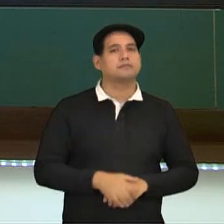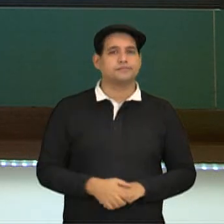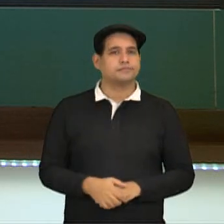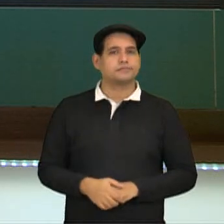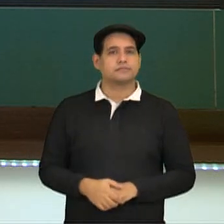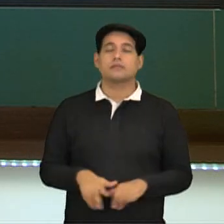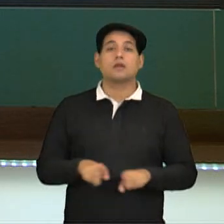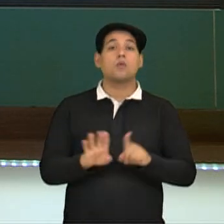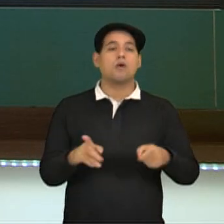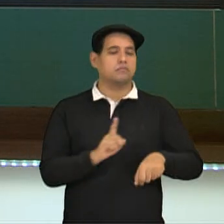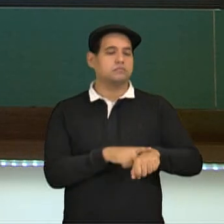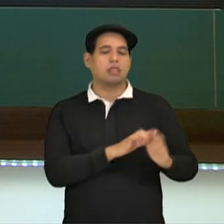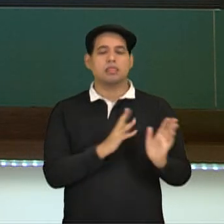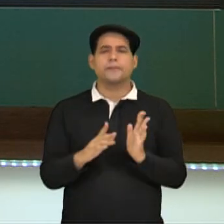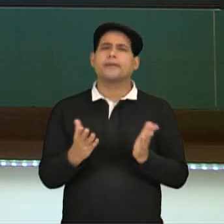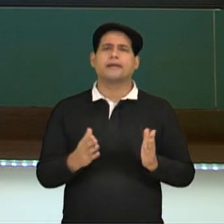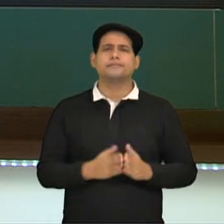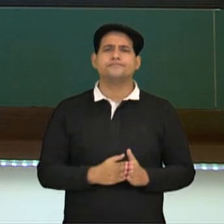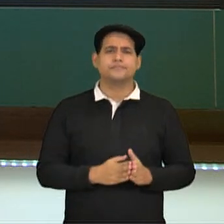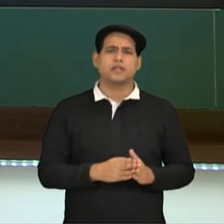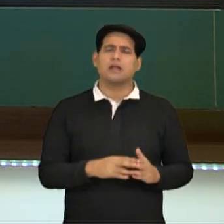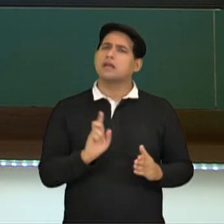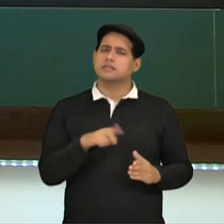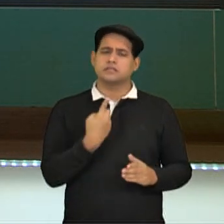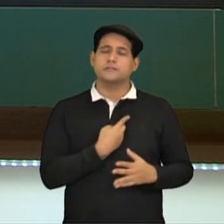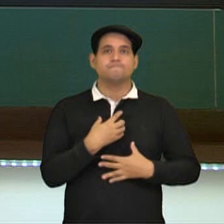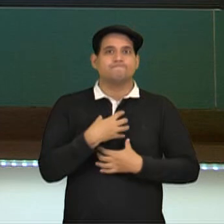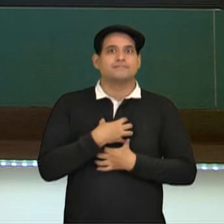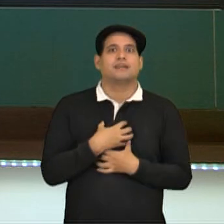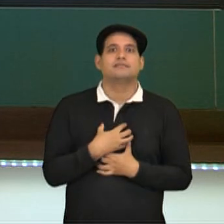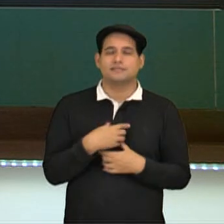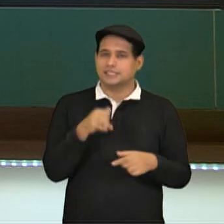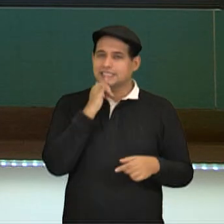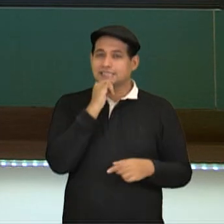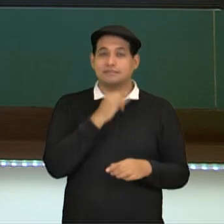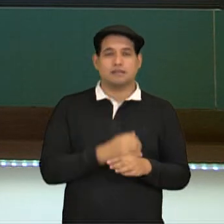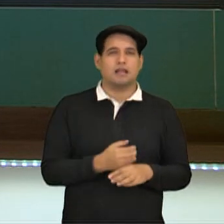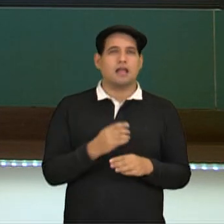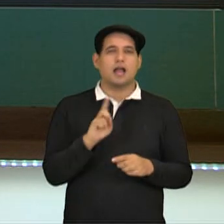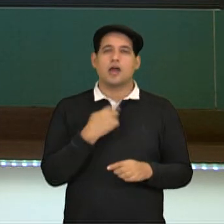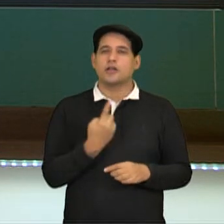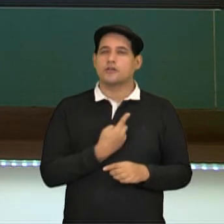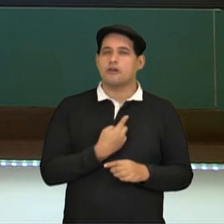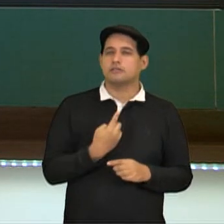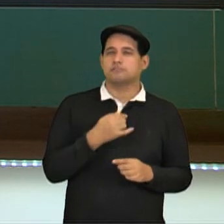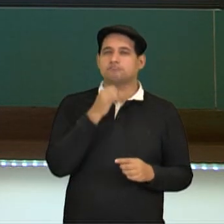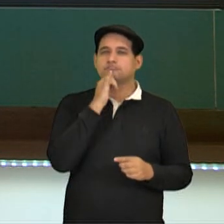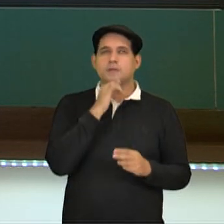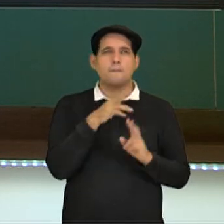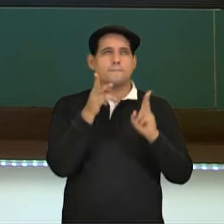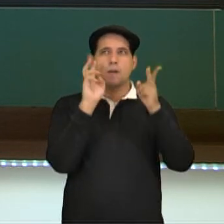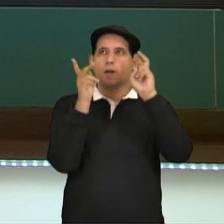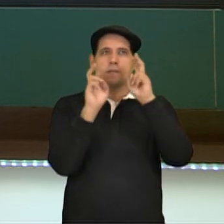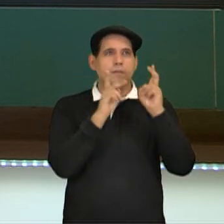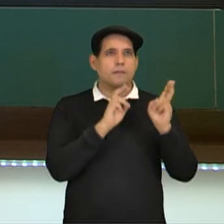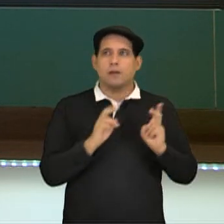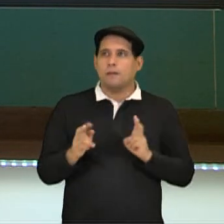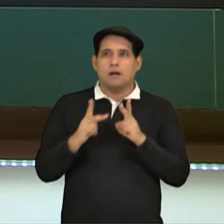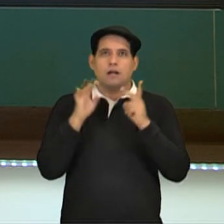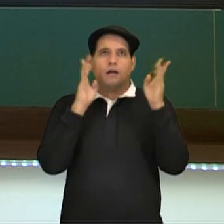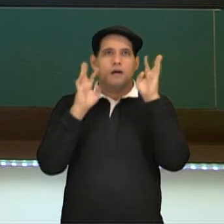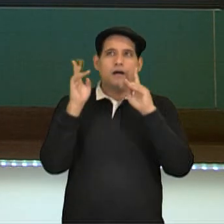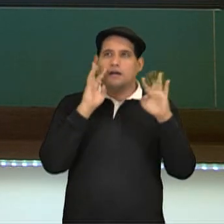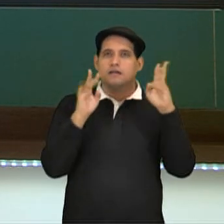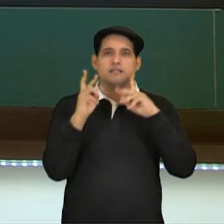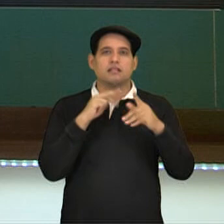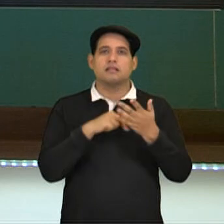que tipo de tempo que é esse? Esse tempo que a gente sente, que trabalha mais com as nossas percepções sensoriais, que